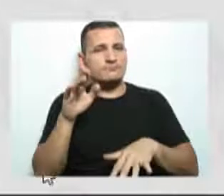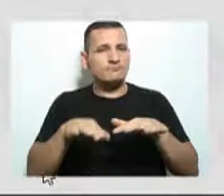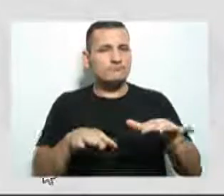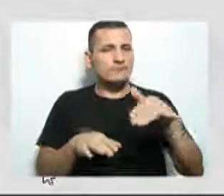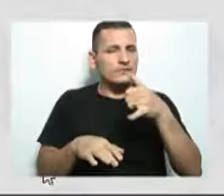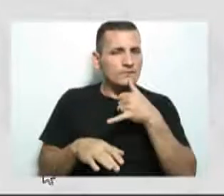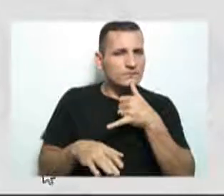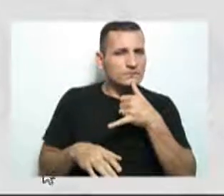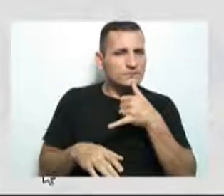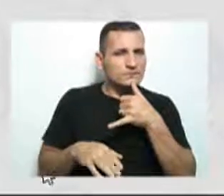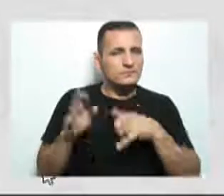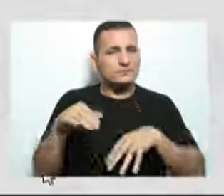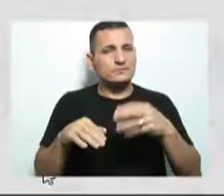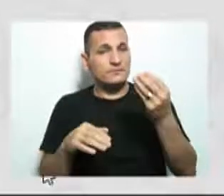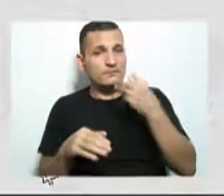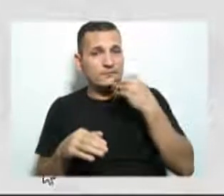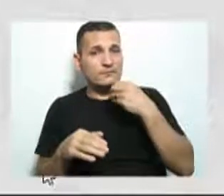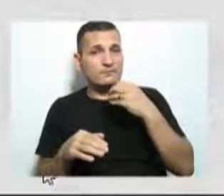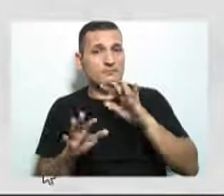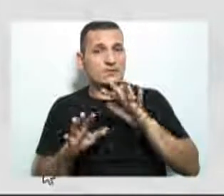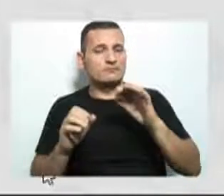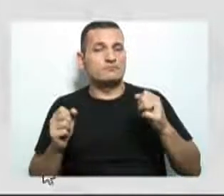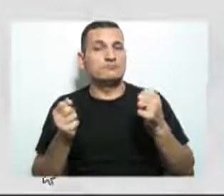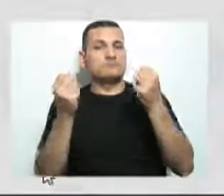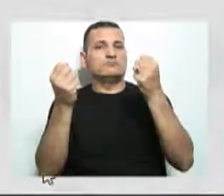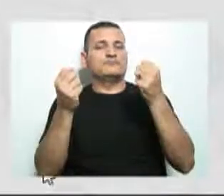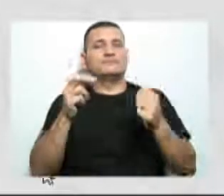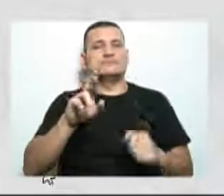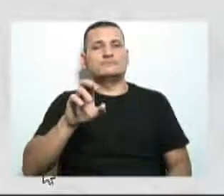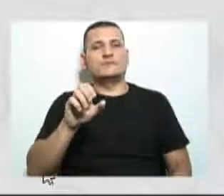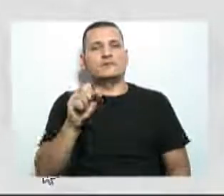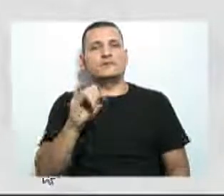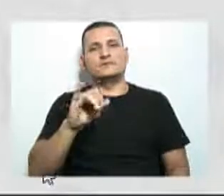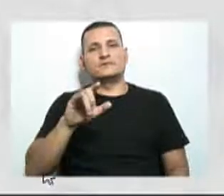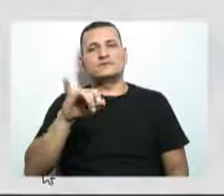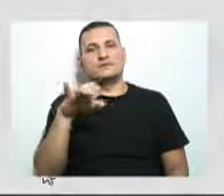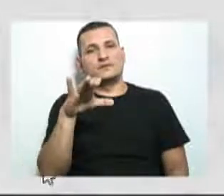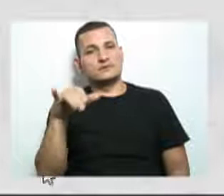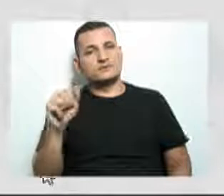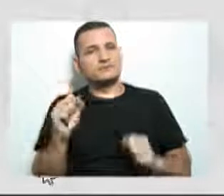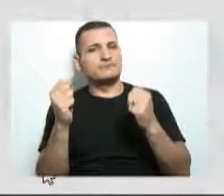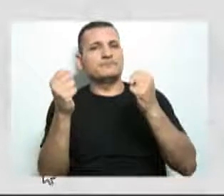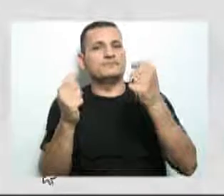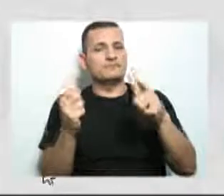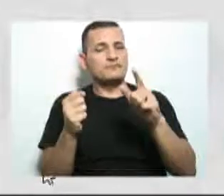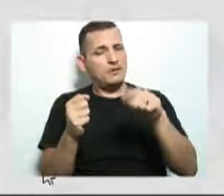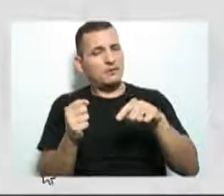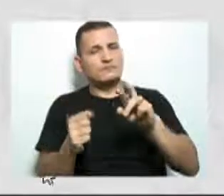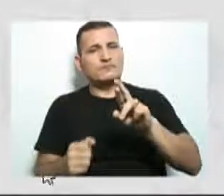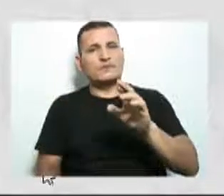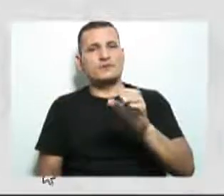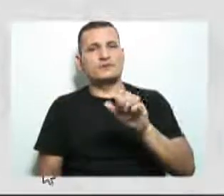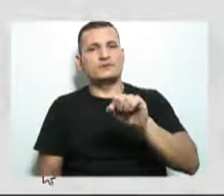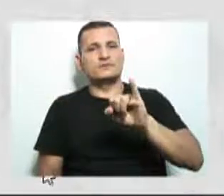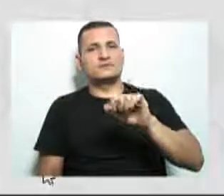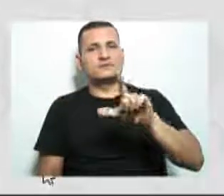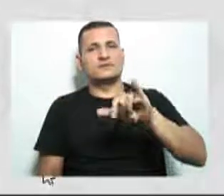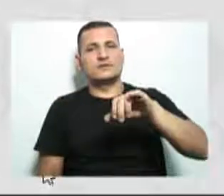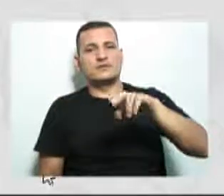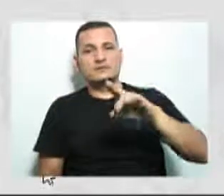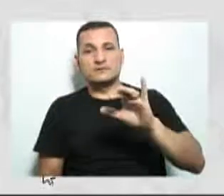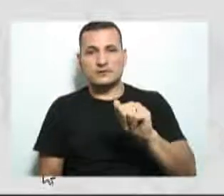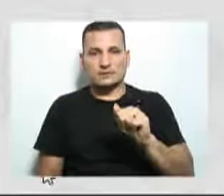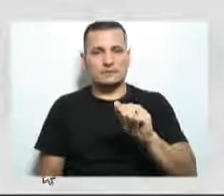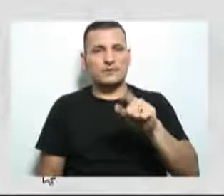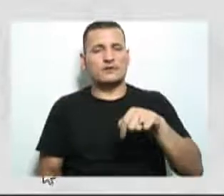triste, uma hora a gente tá fraco, mas aí de repente vem a resiliência e a gente tá forte de novo. Isso é resiliência, mas procura lá, verifique, ou seja, a sua